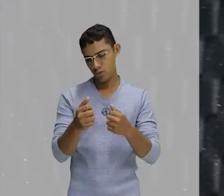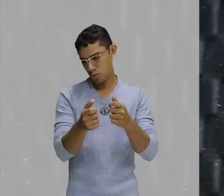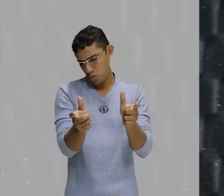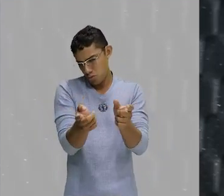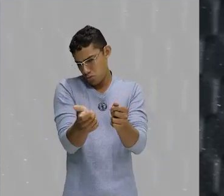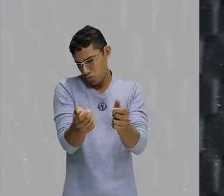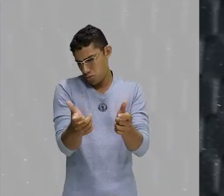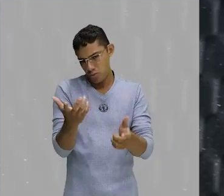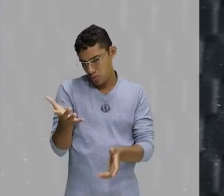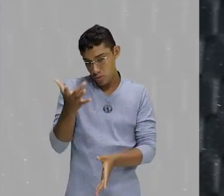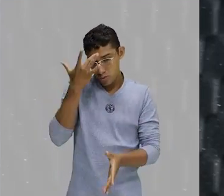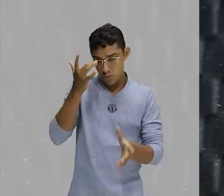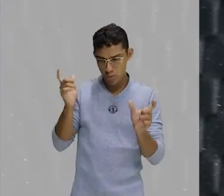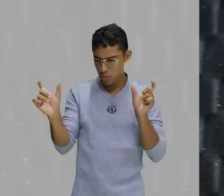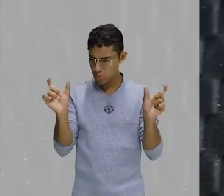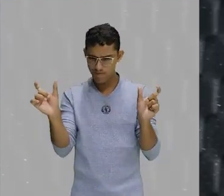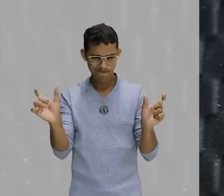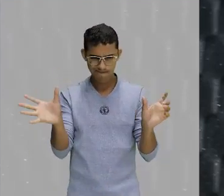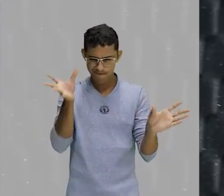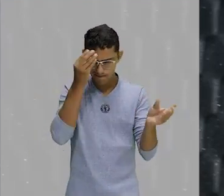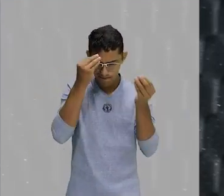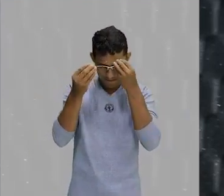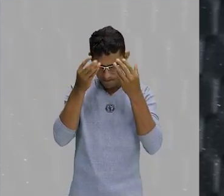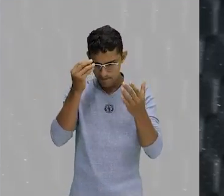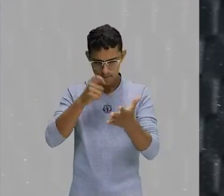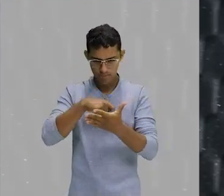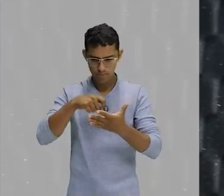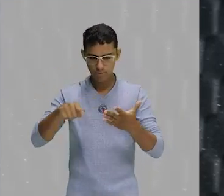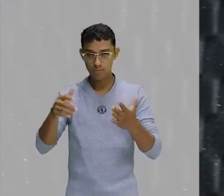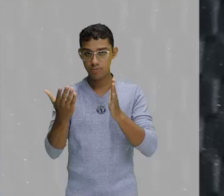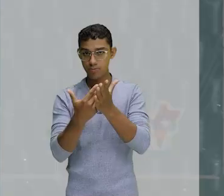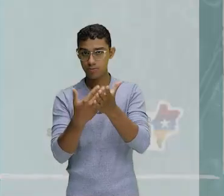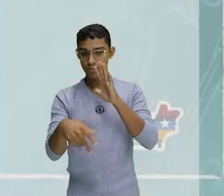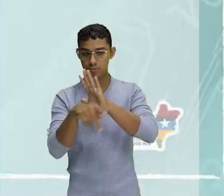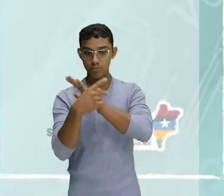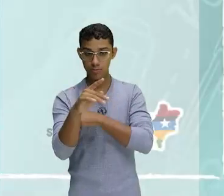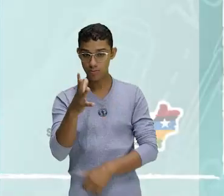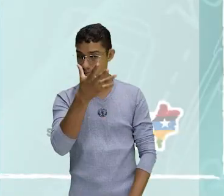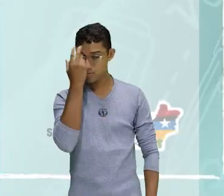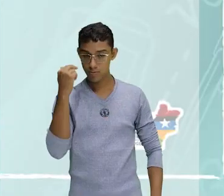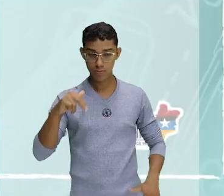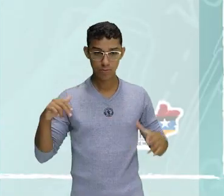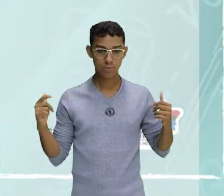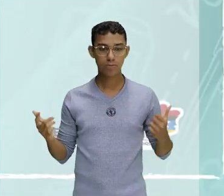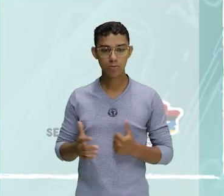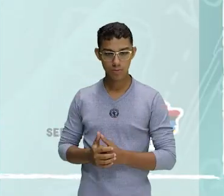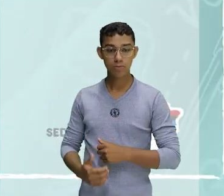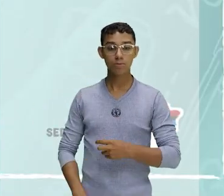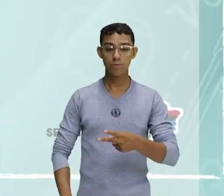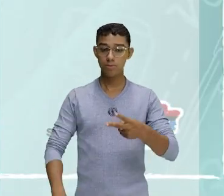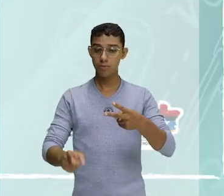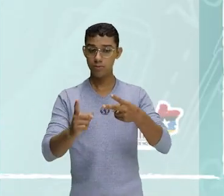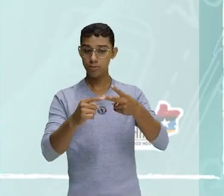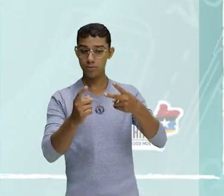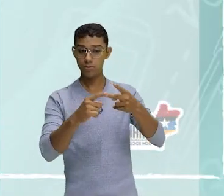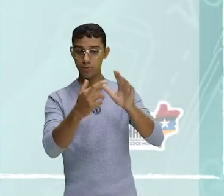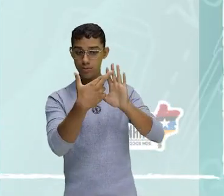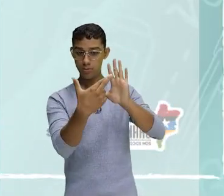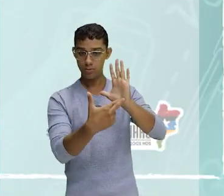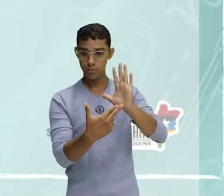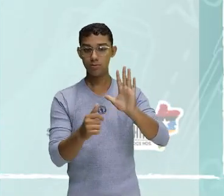você assimilar e gravar essa regrinha. Anote aí no seu caderno. A outra regra que eu tenho para os